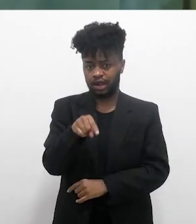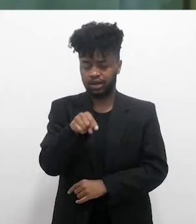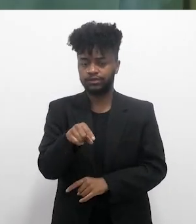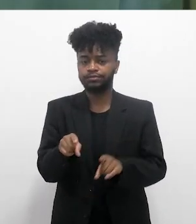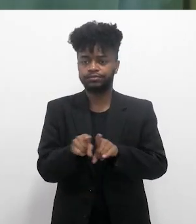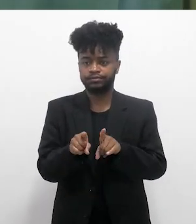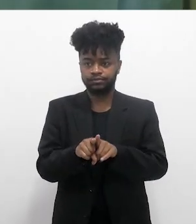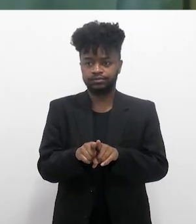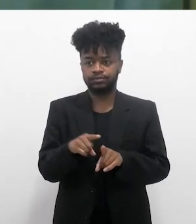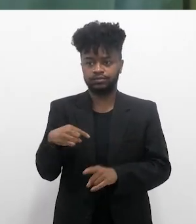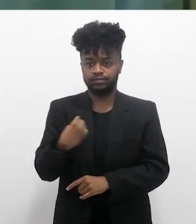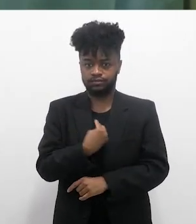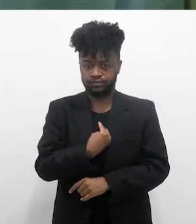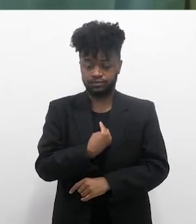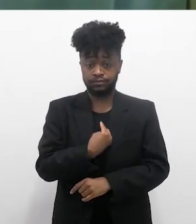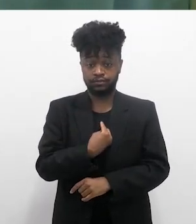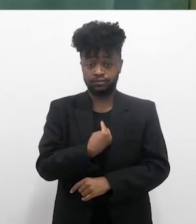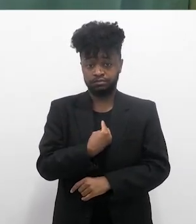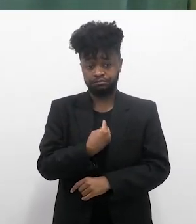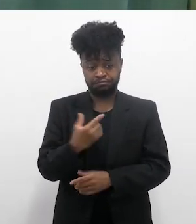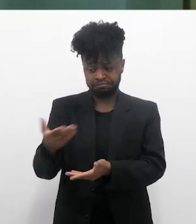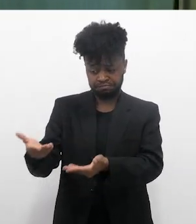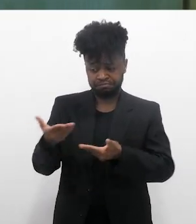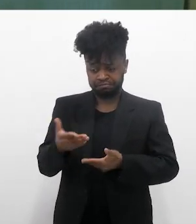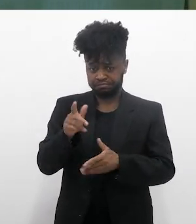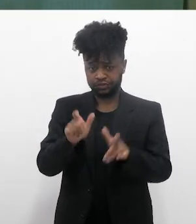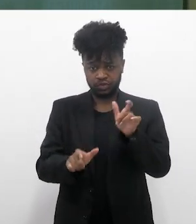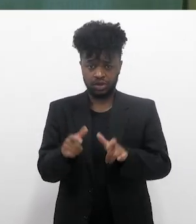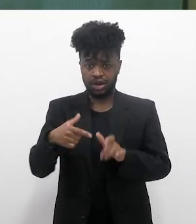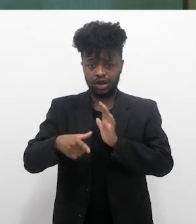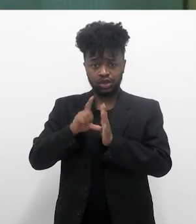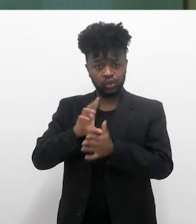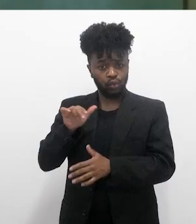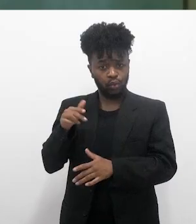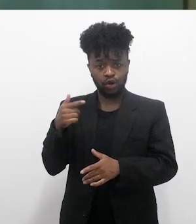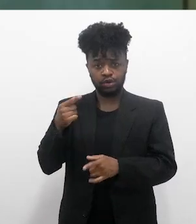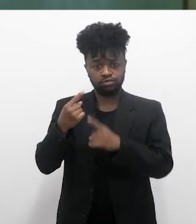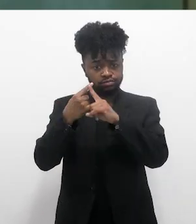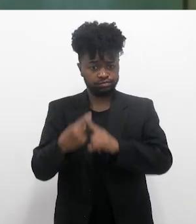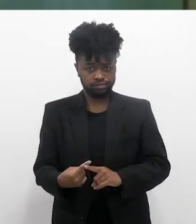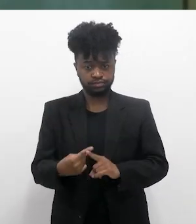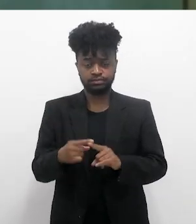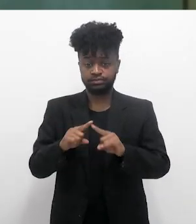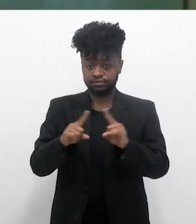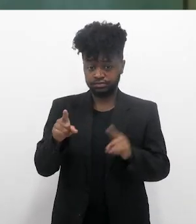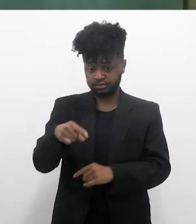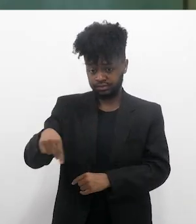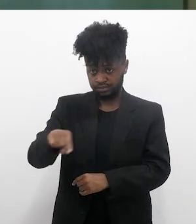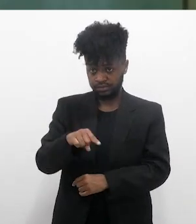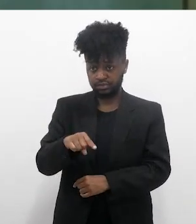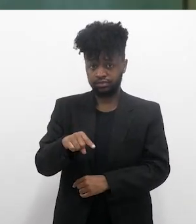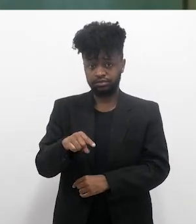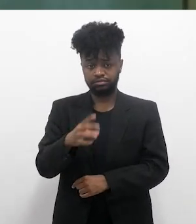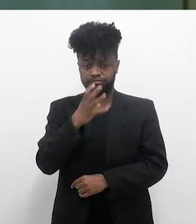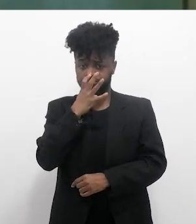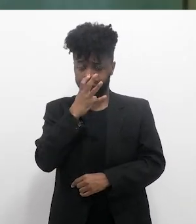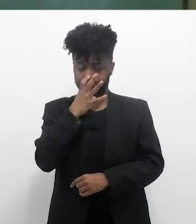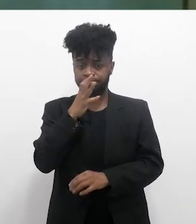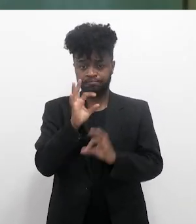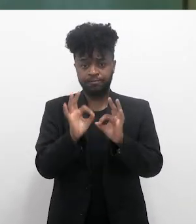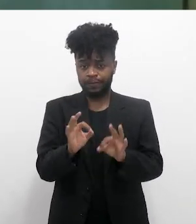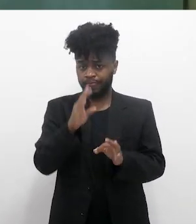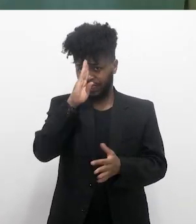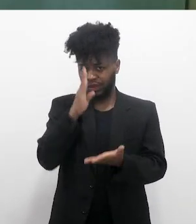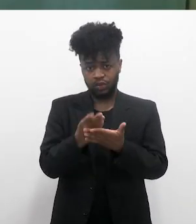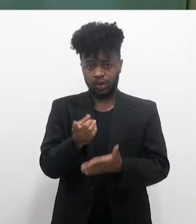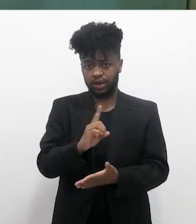no Jogo das Estrelas, trouxe muita gente que nunca tinha jogado, e eles ficam encantados e não acreditam